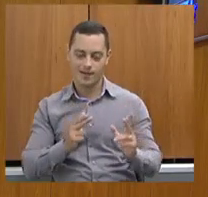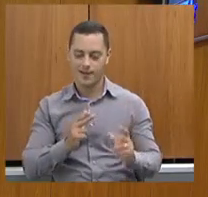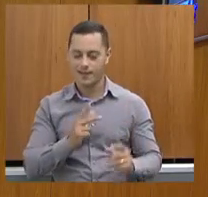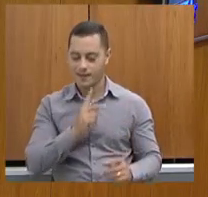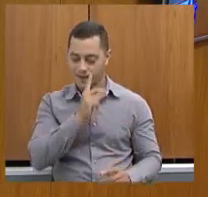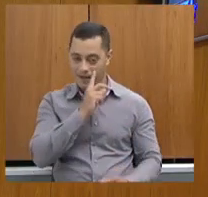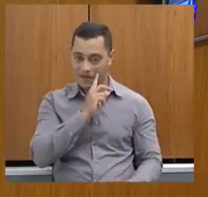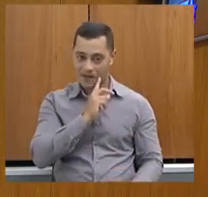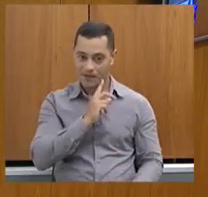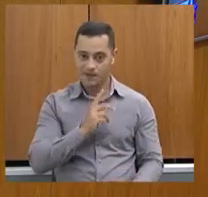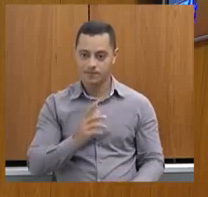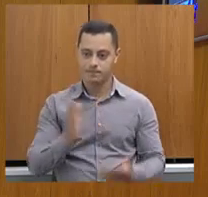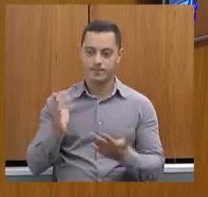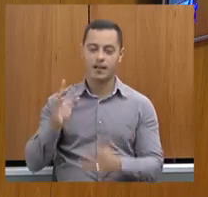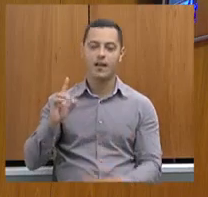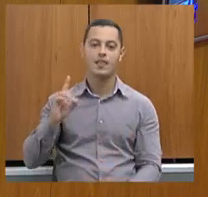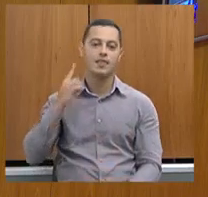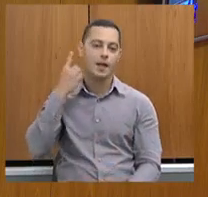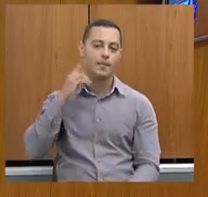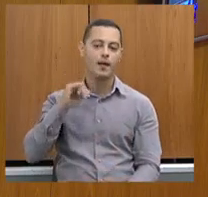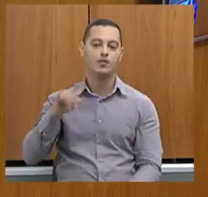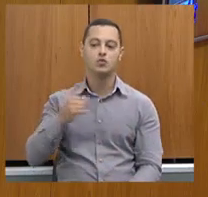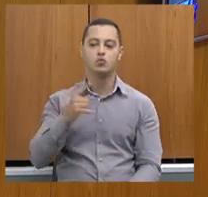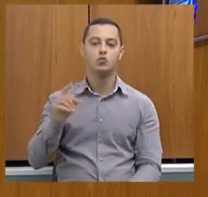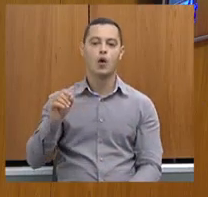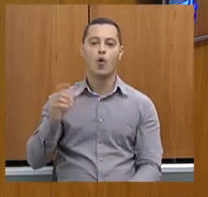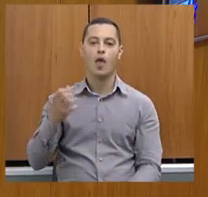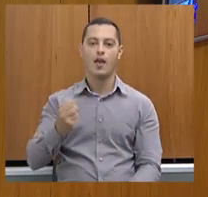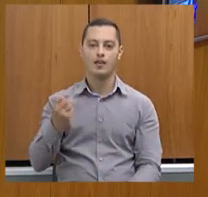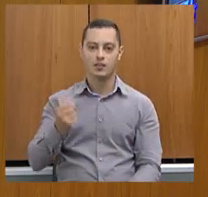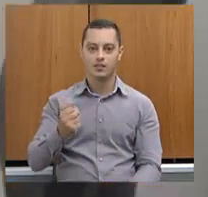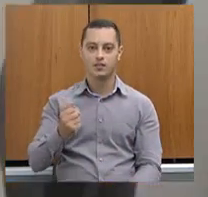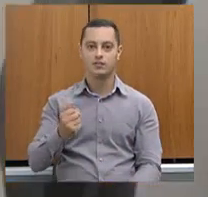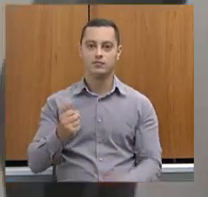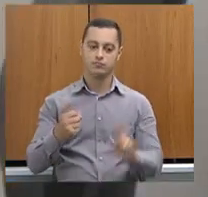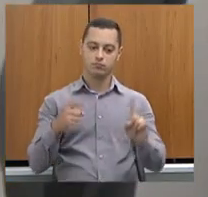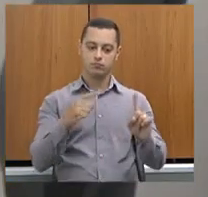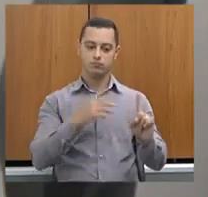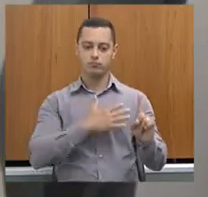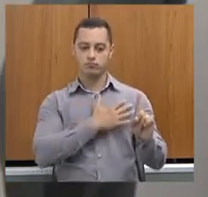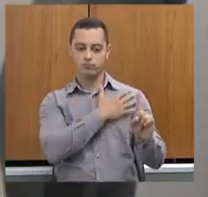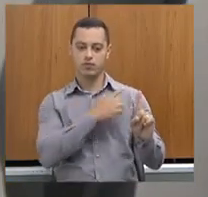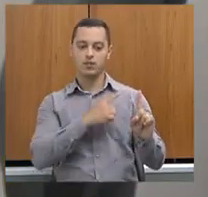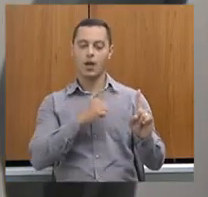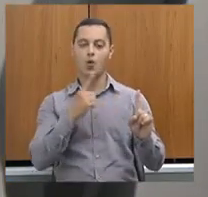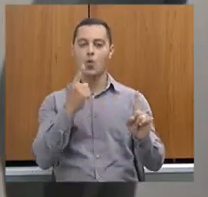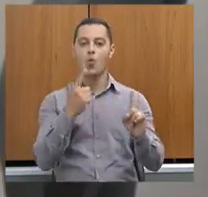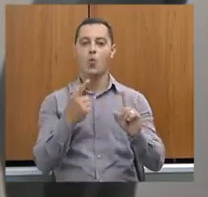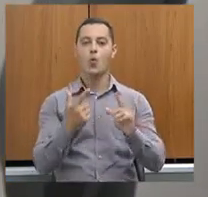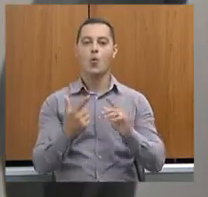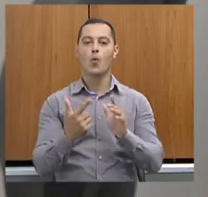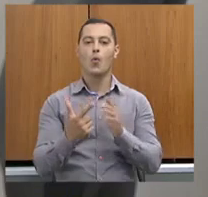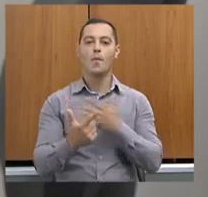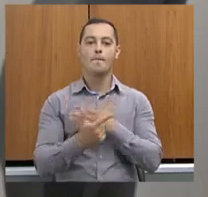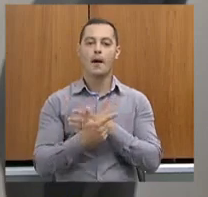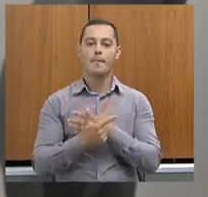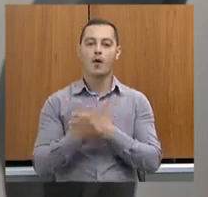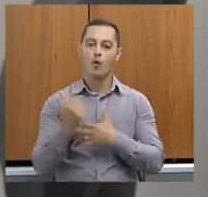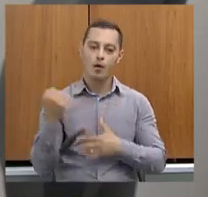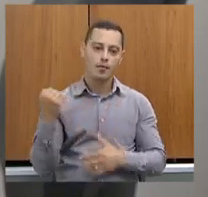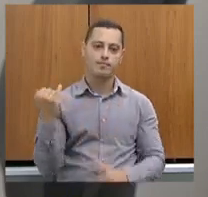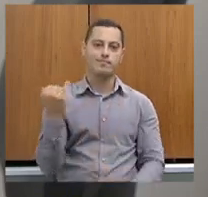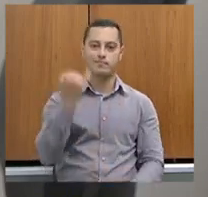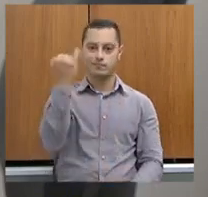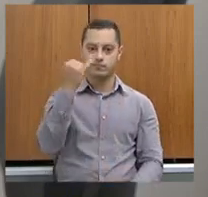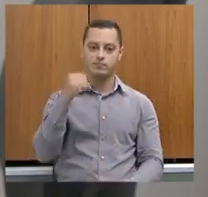Deputado João Leite Comandante tem um papel de liderança na instituição e a gente sabe disso do seu